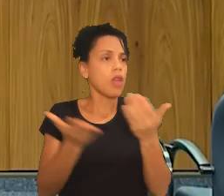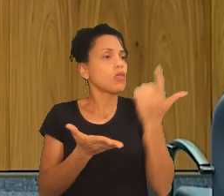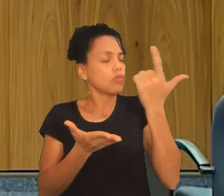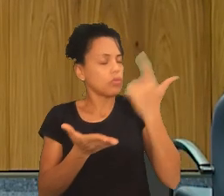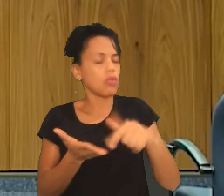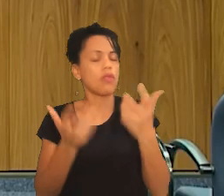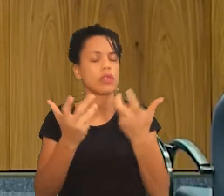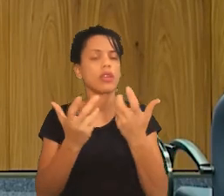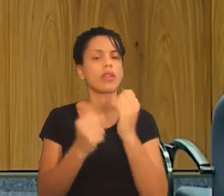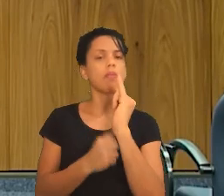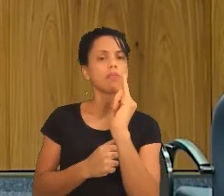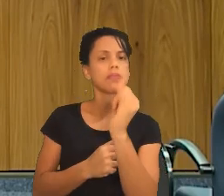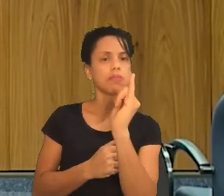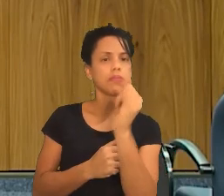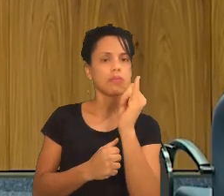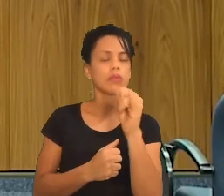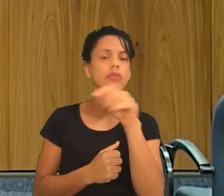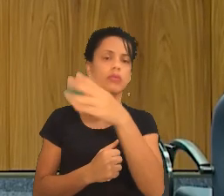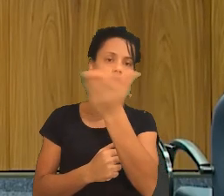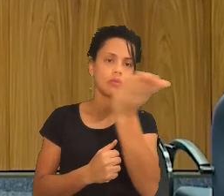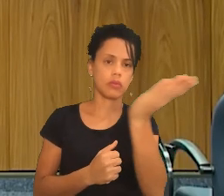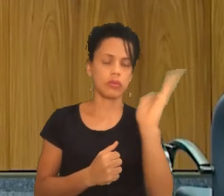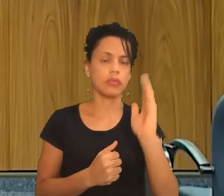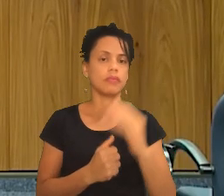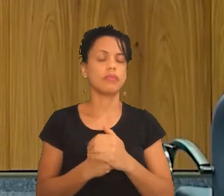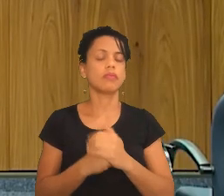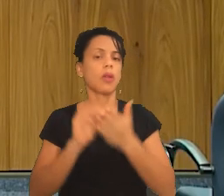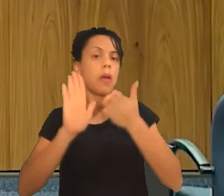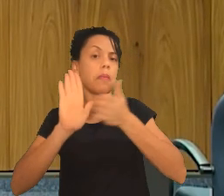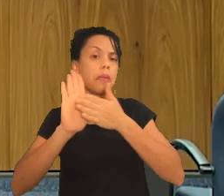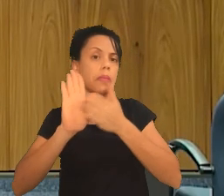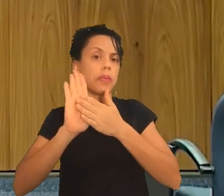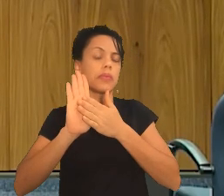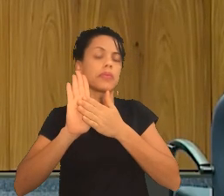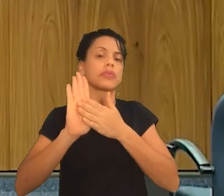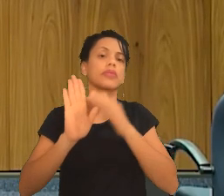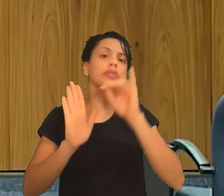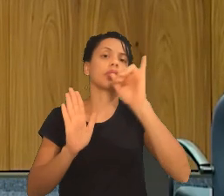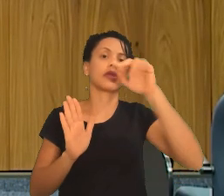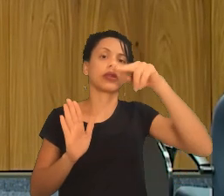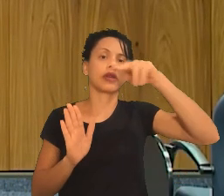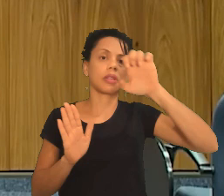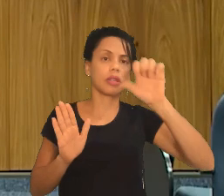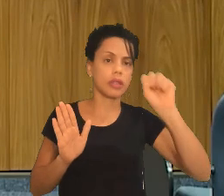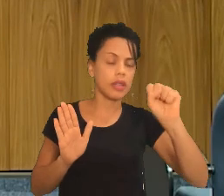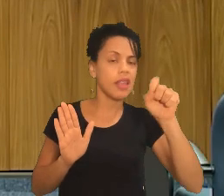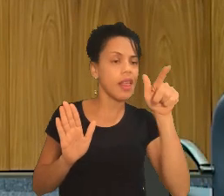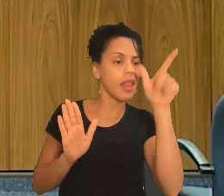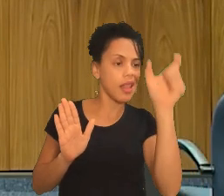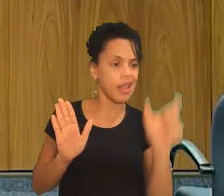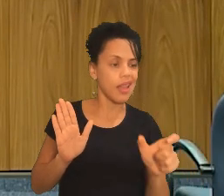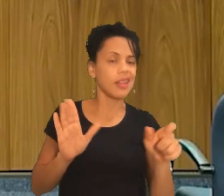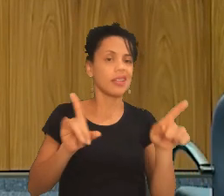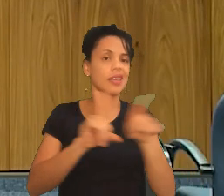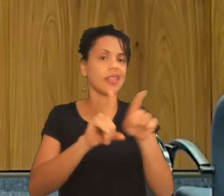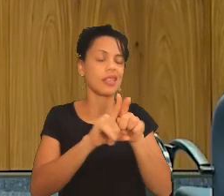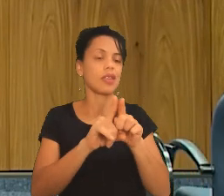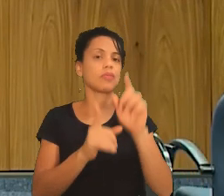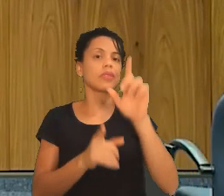essa iniciativa que foi proposta pela Inês, encampada pelo Júlio, né, incentivada e apoiada pelo